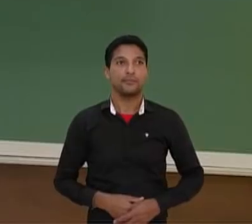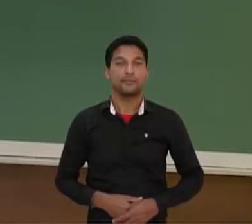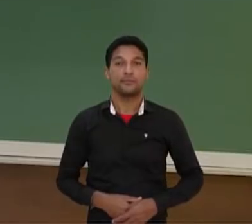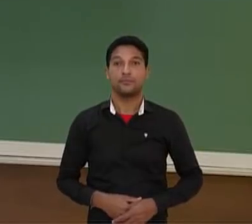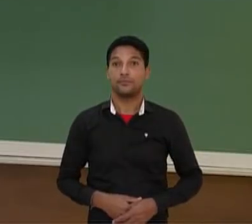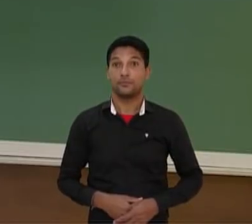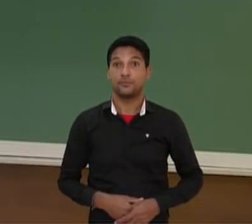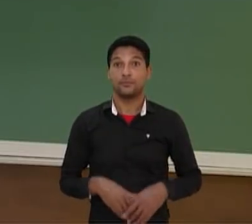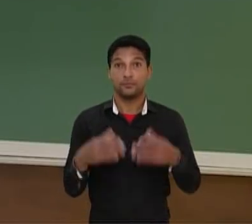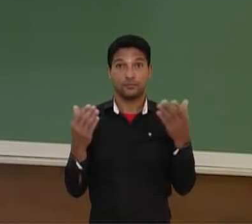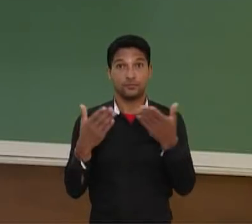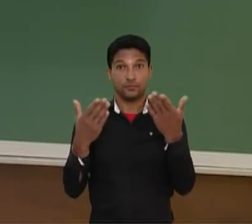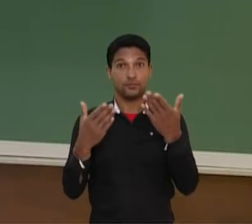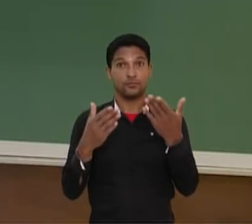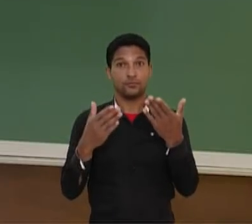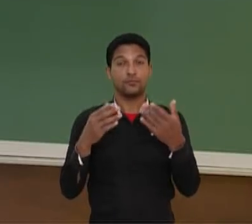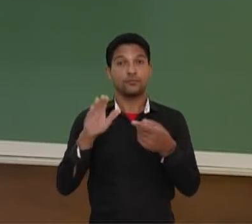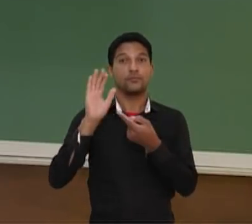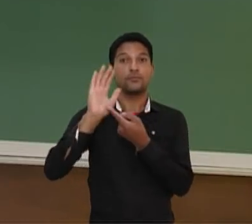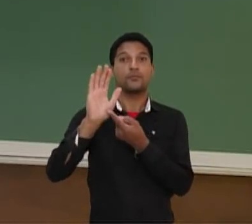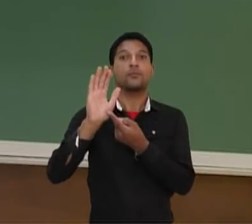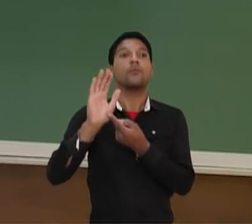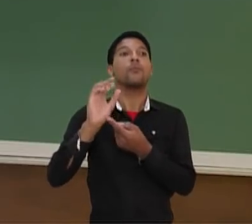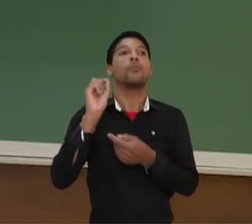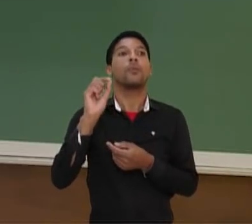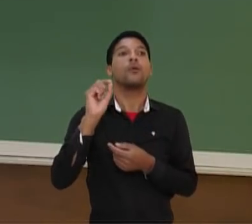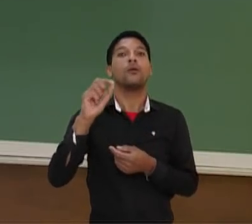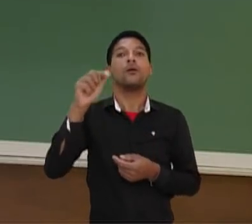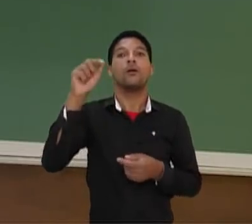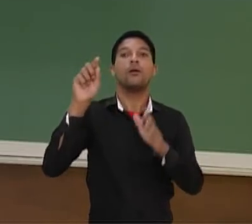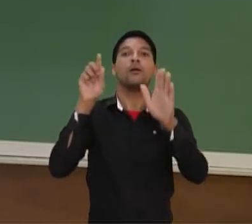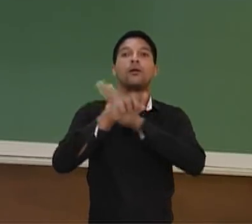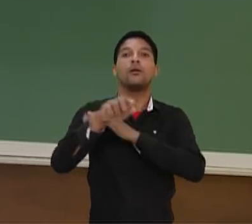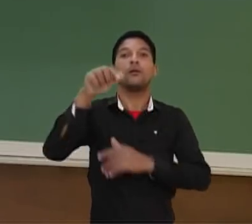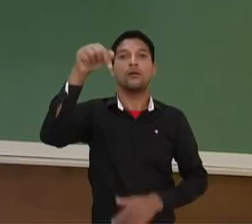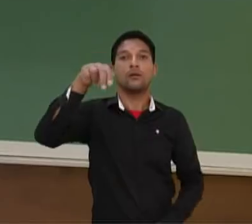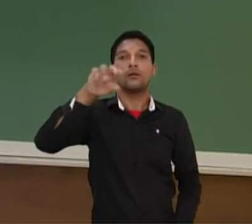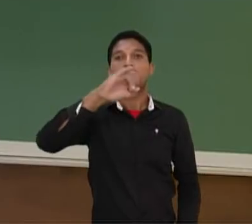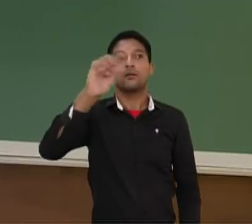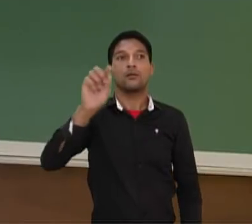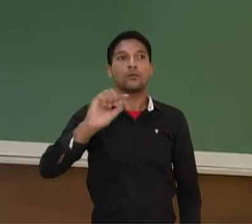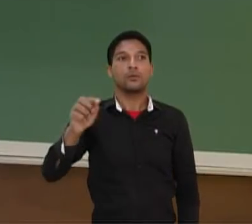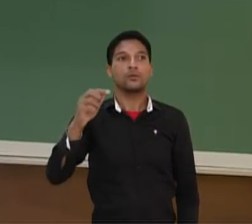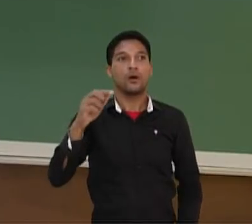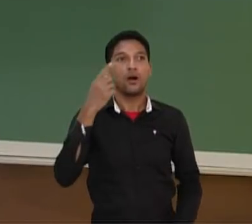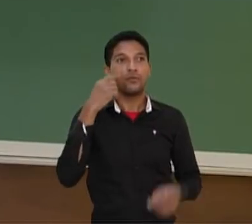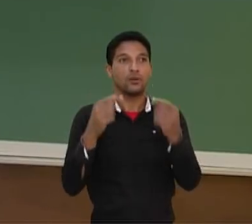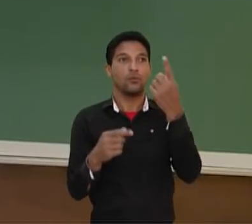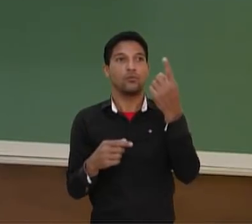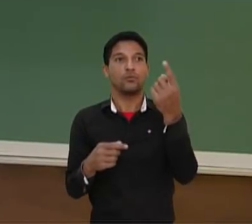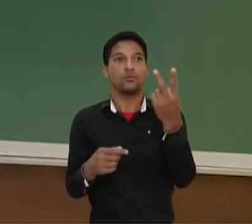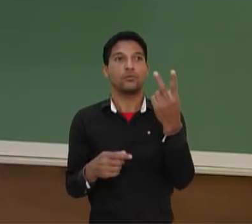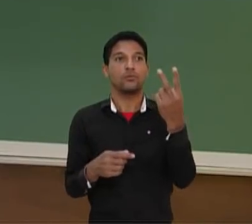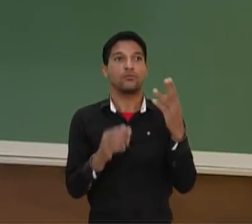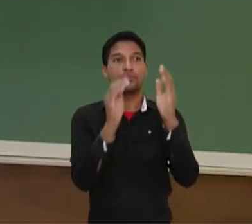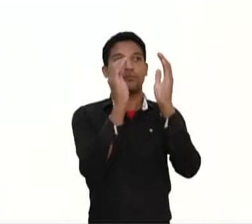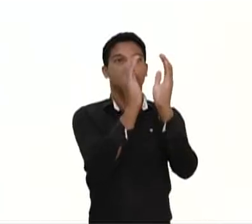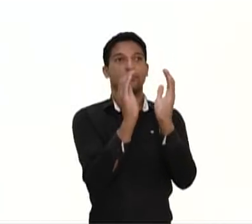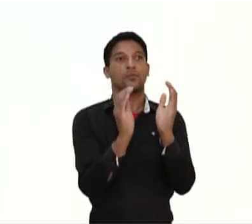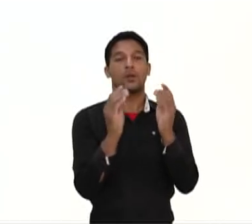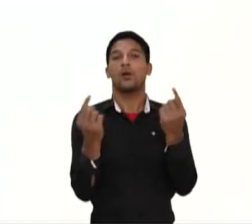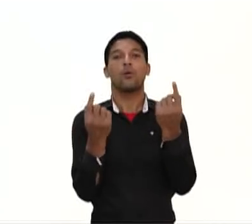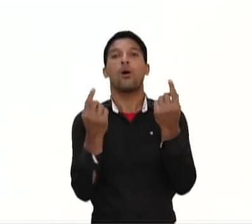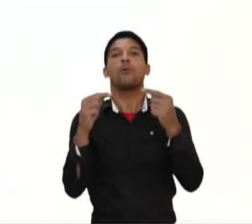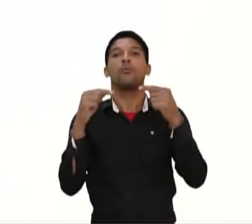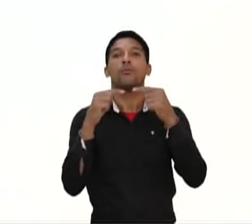Então, para a gente começar, nós temos aqui um quiz, tá? Em que eu tenho o trapezoide, o paralelogramo na 2 e o trapézio na 3. Se